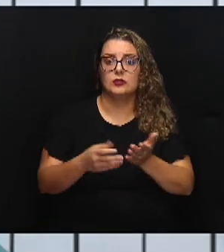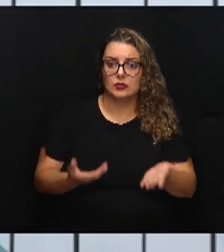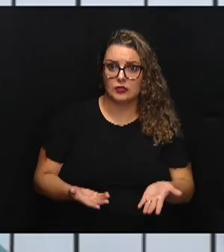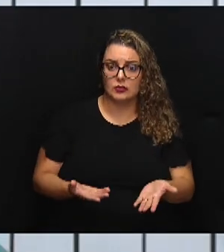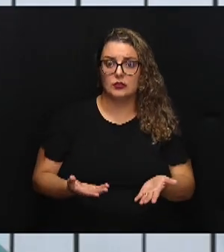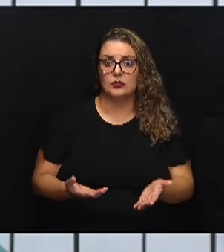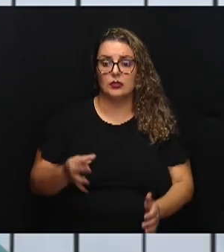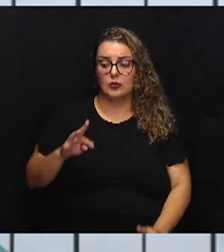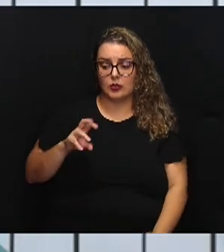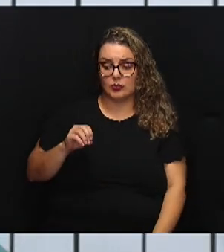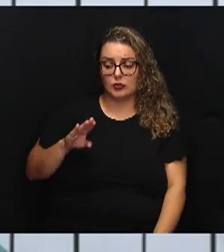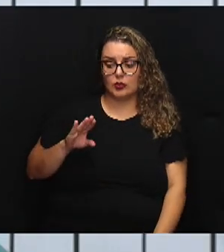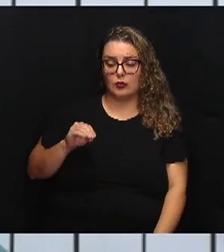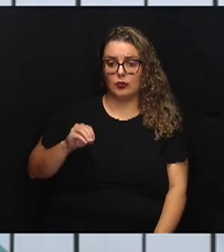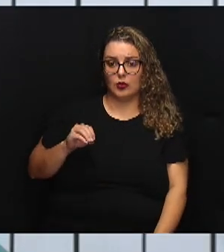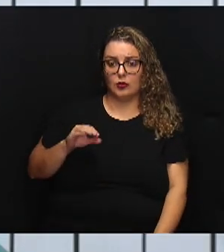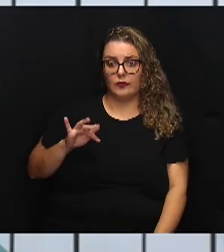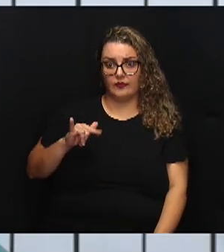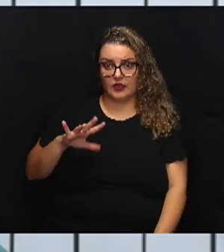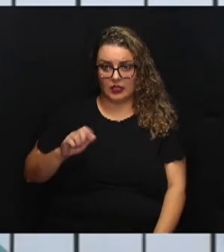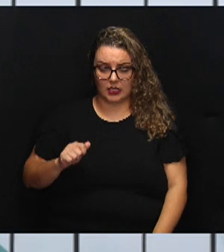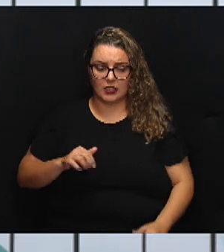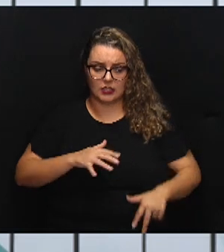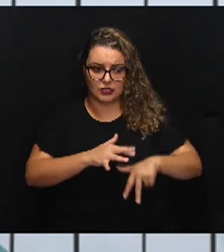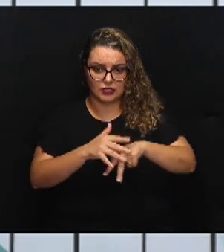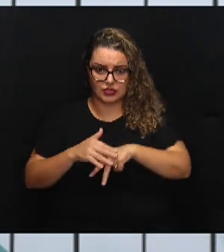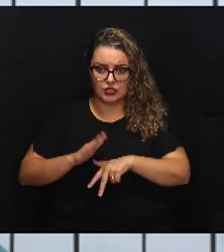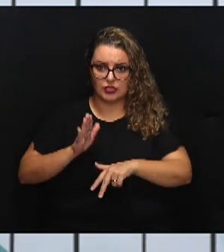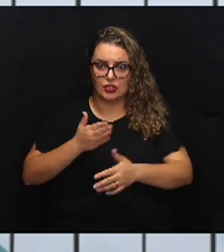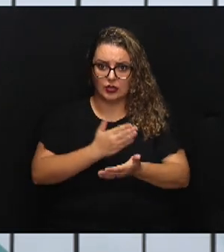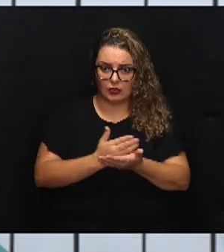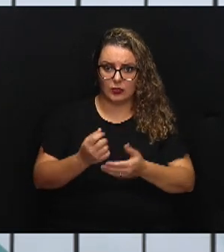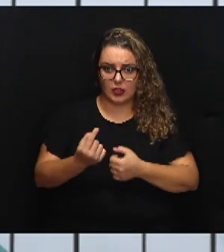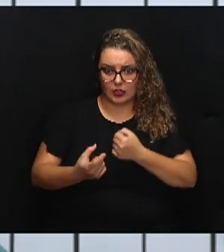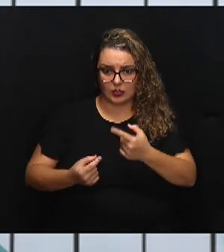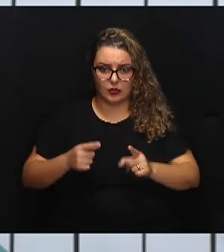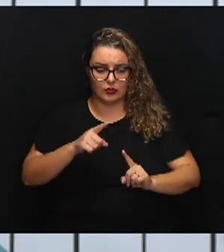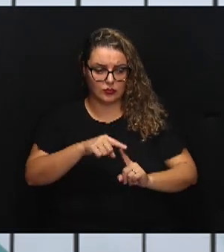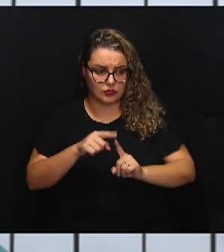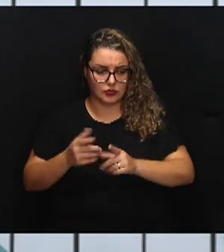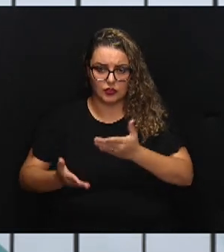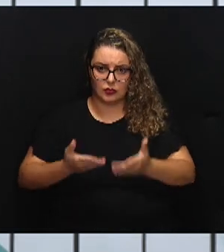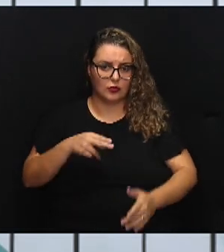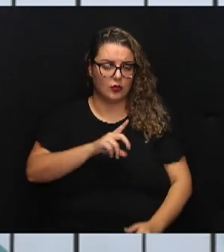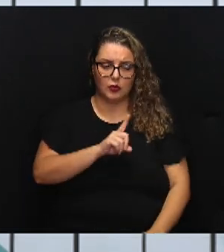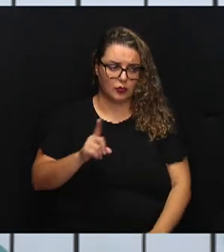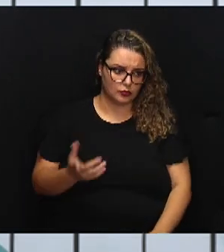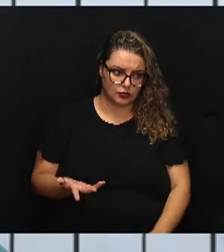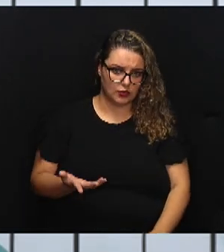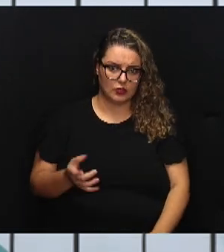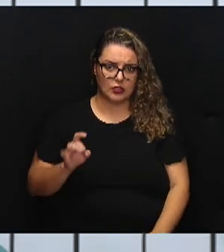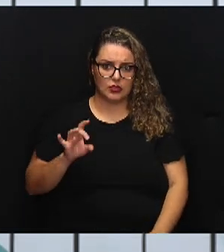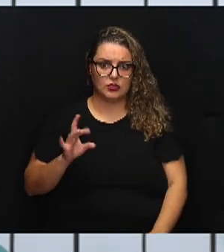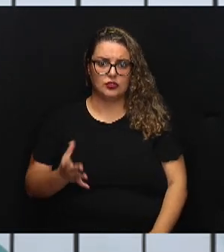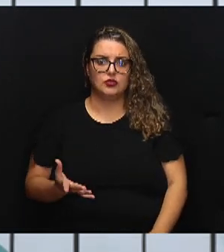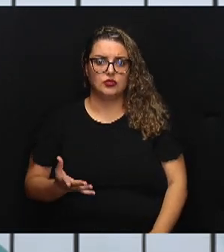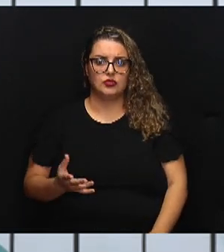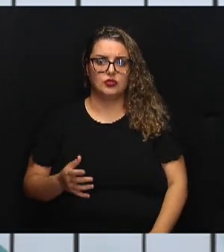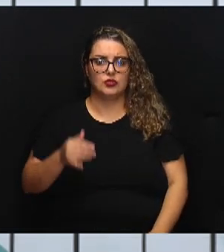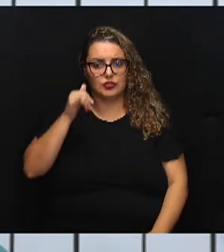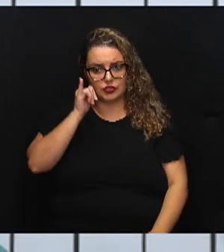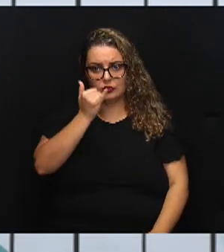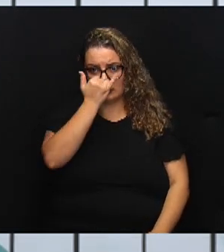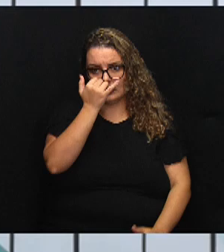a trombofilia, esses pacientes, eles já iniciam algum tipo de tratamento ou ainda não? É só uma questão de